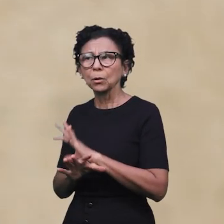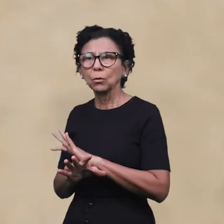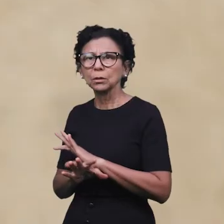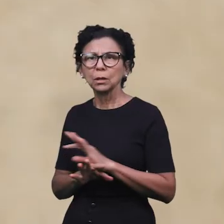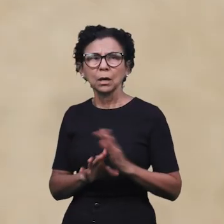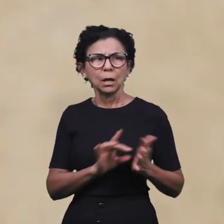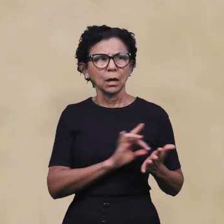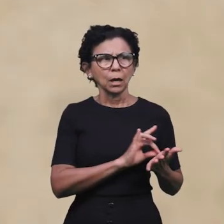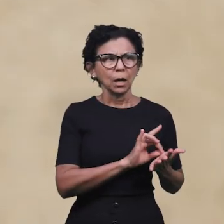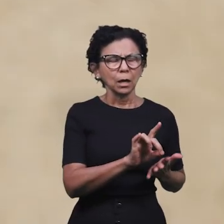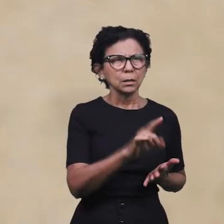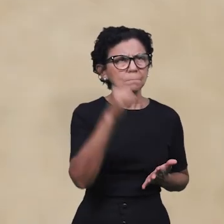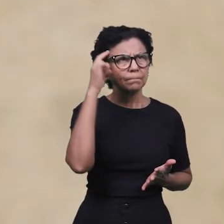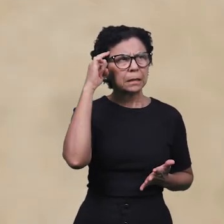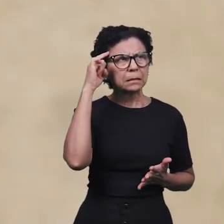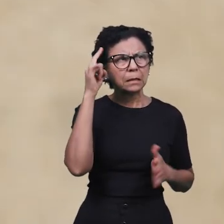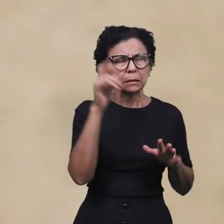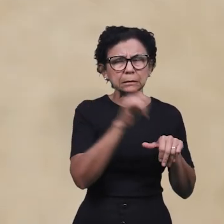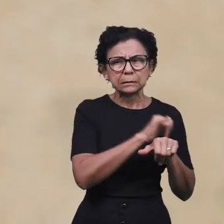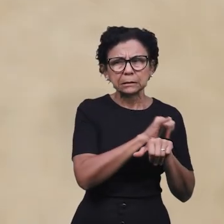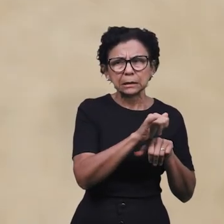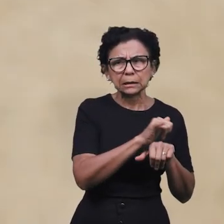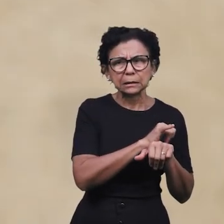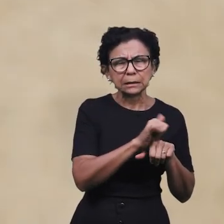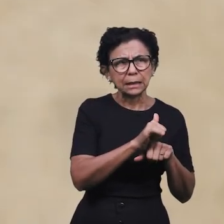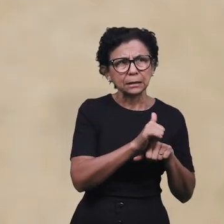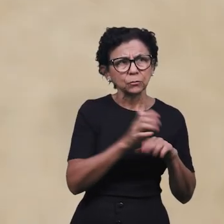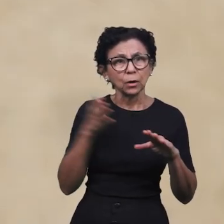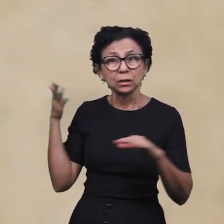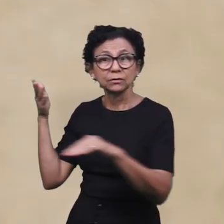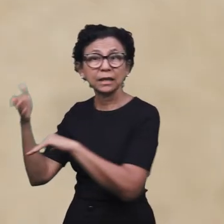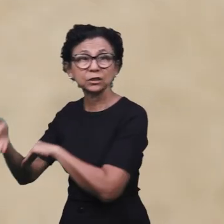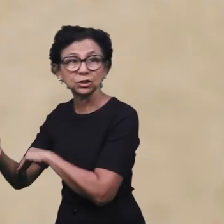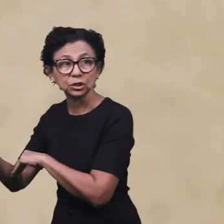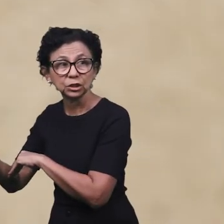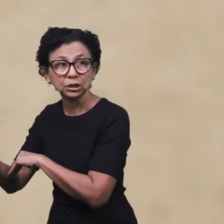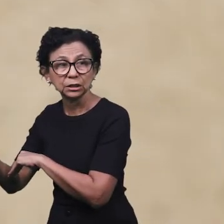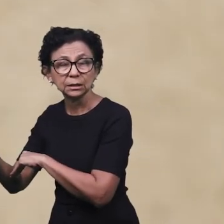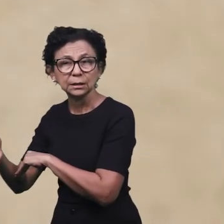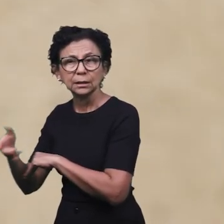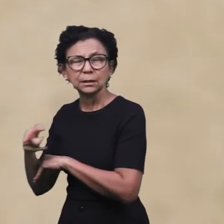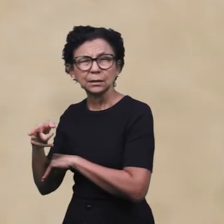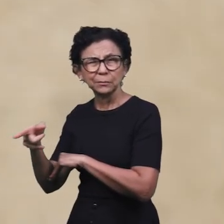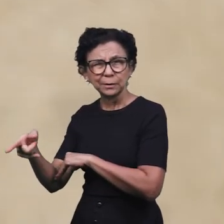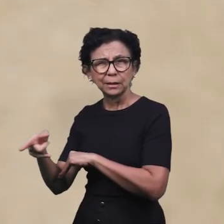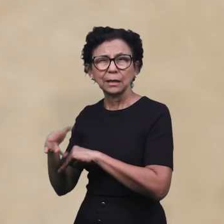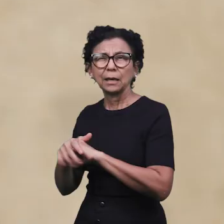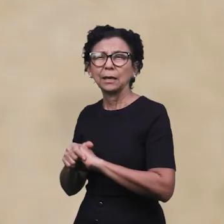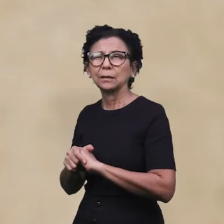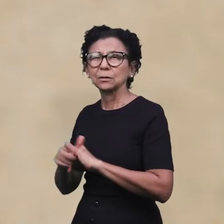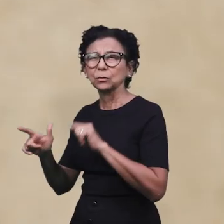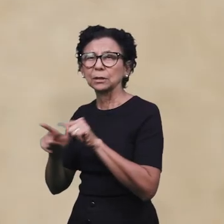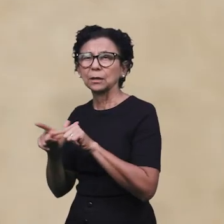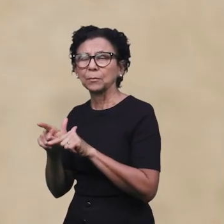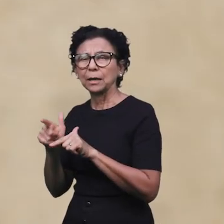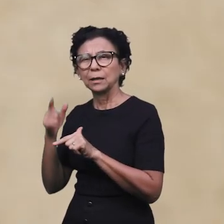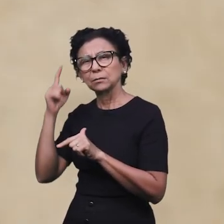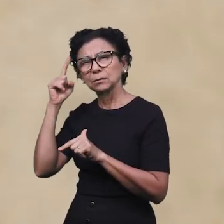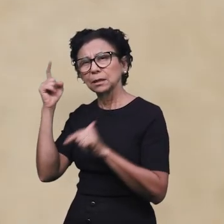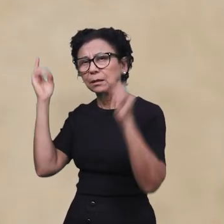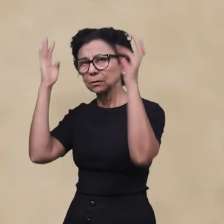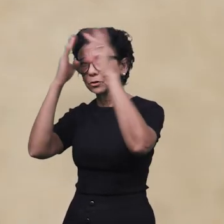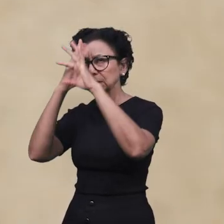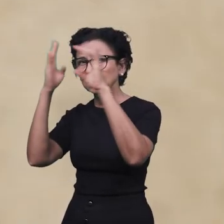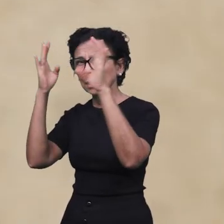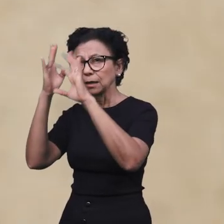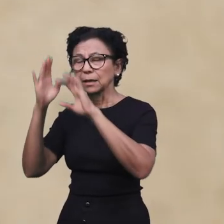sobremodo, ligaram-se entre si todos para virem guerrear Jerusalém e para os desviarem do seu intento. Porém nós oramos